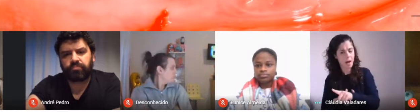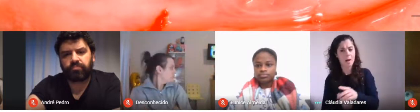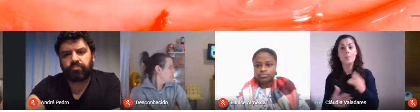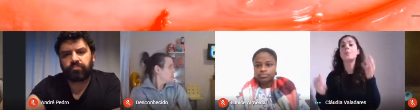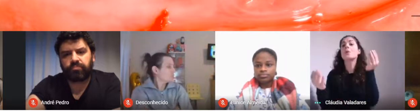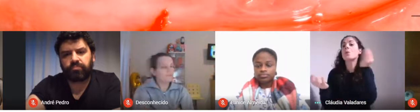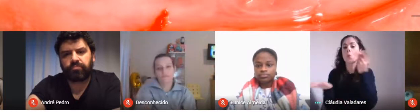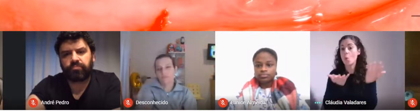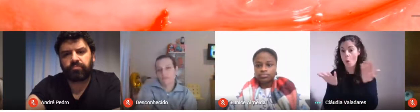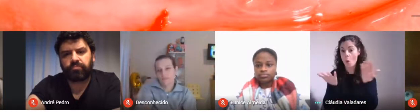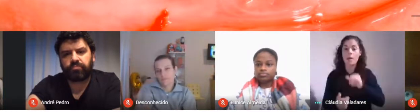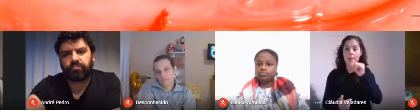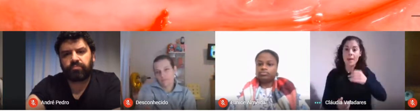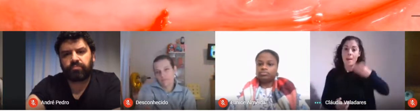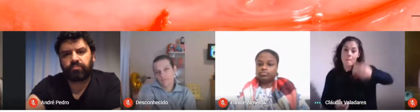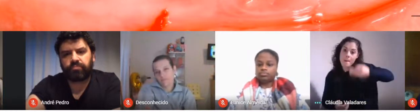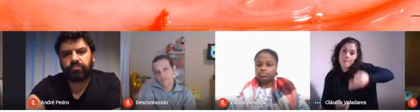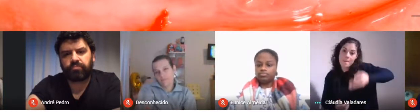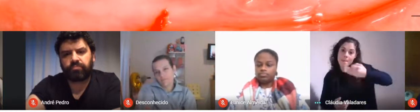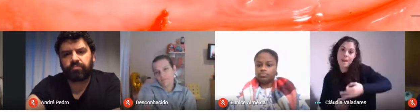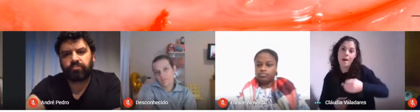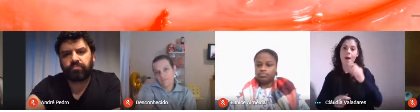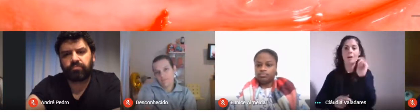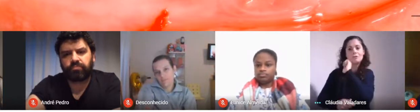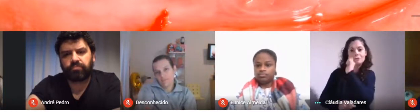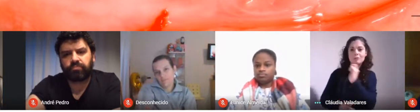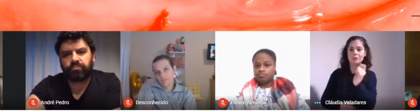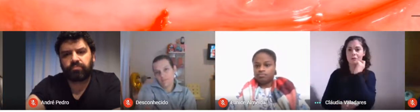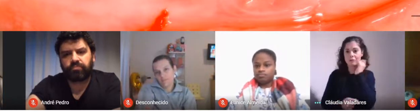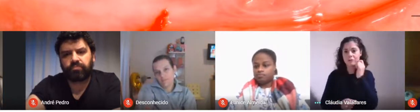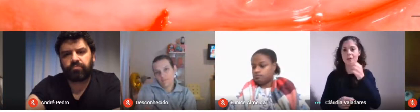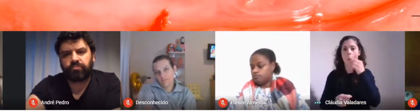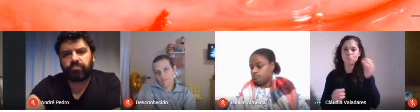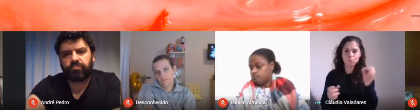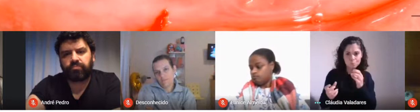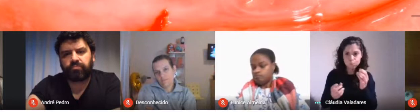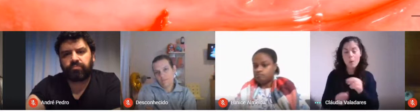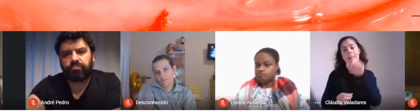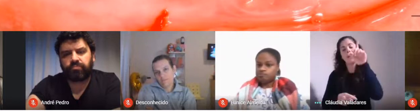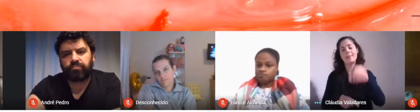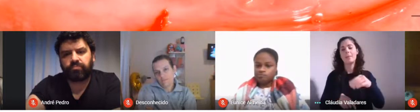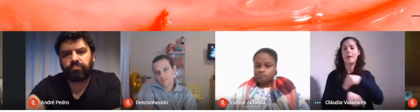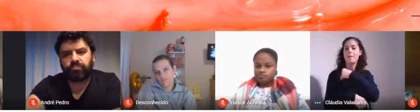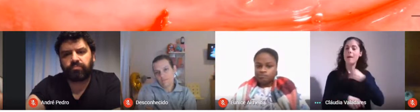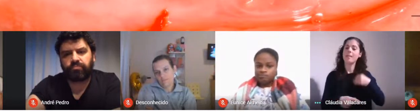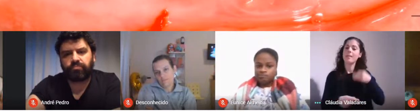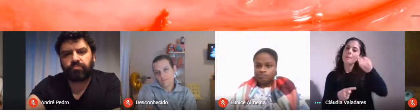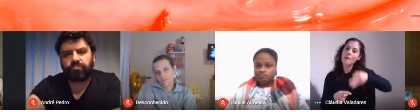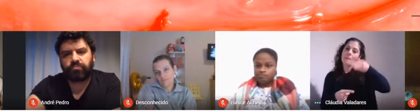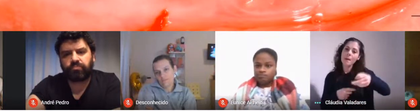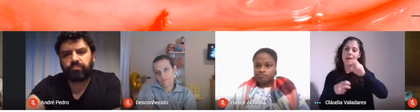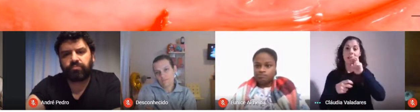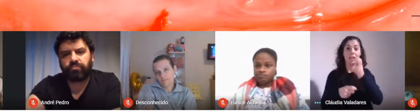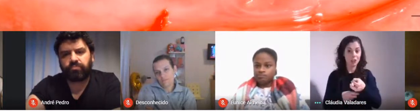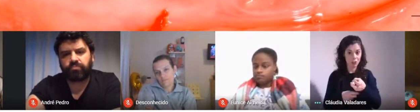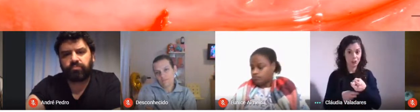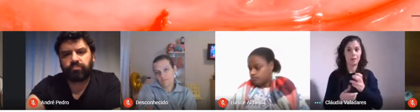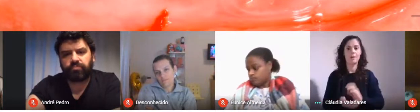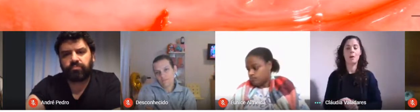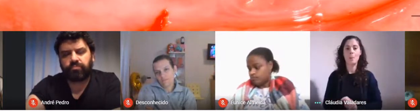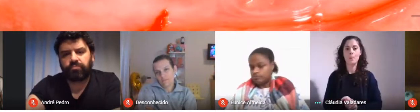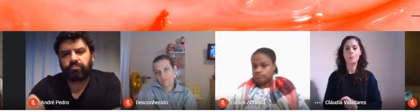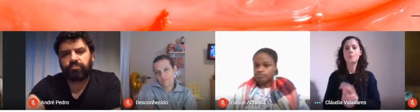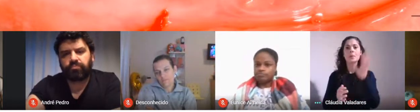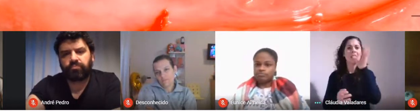de higiene oral e através de um acompanhamento pelo profissional de saúde. No entanto, se ela